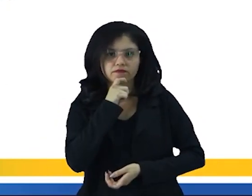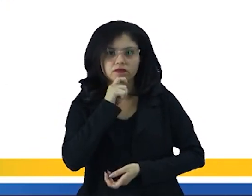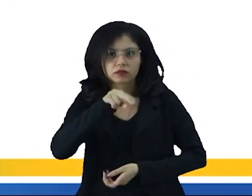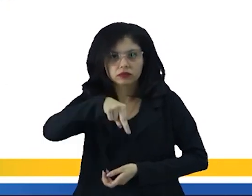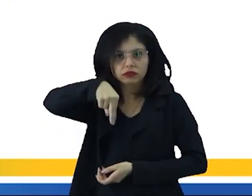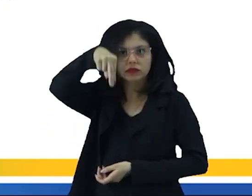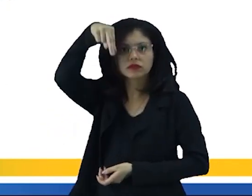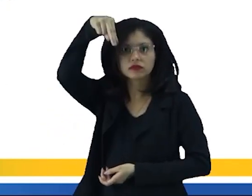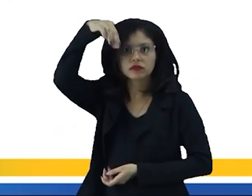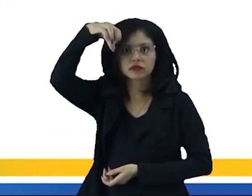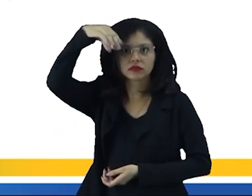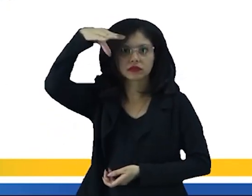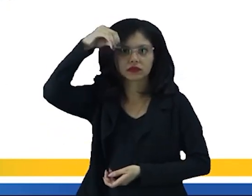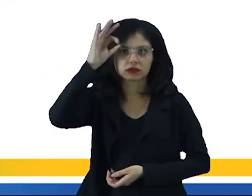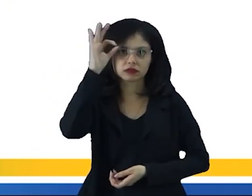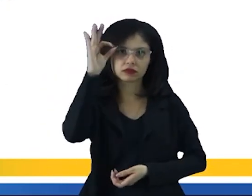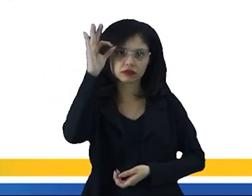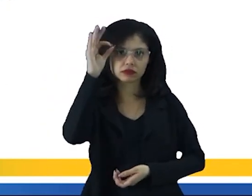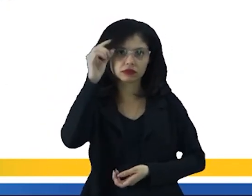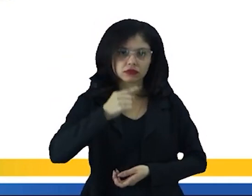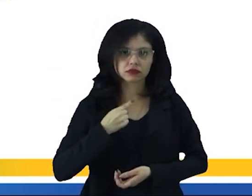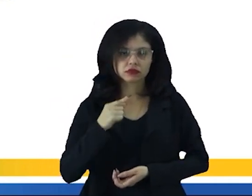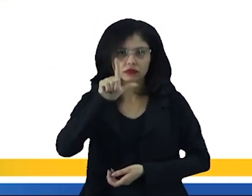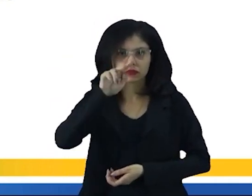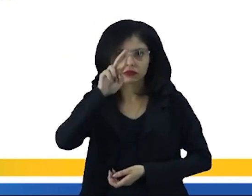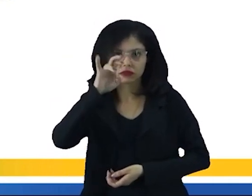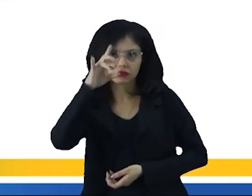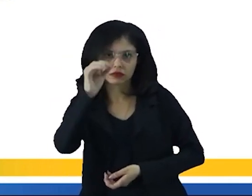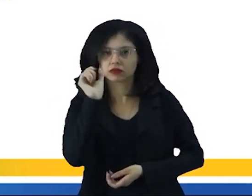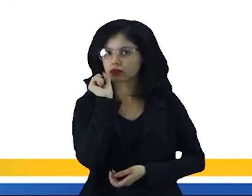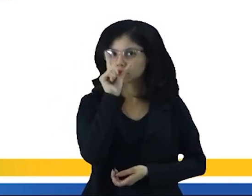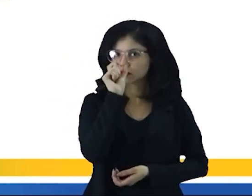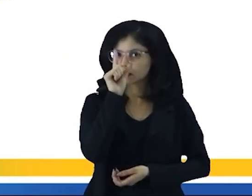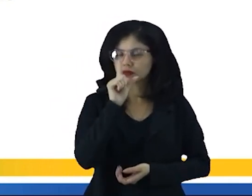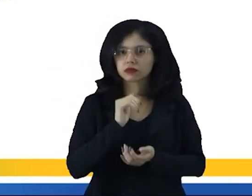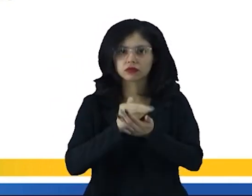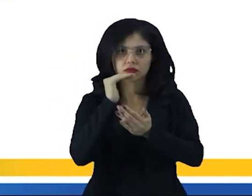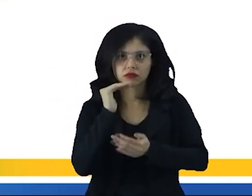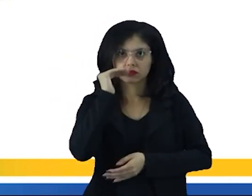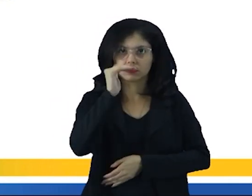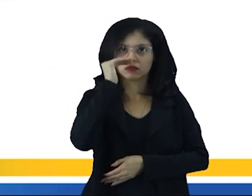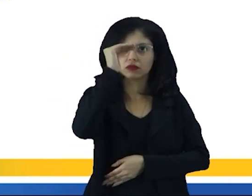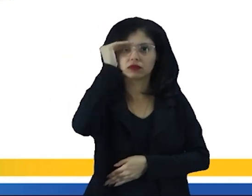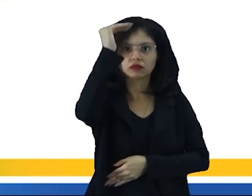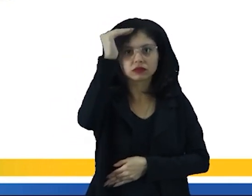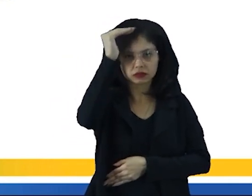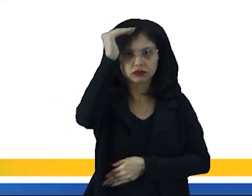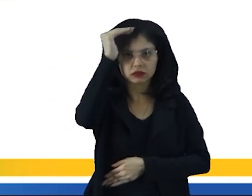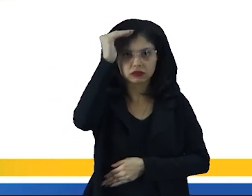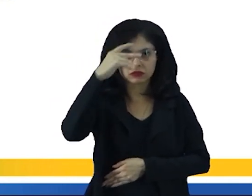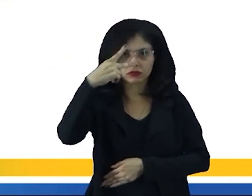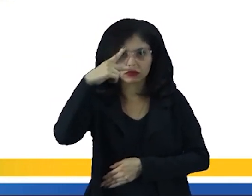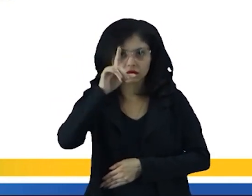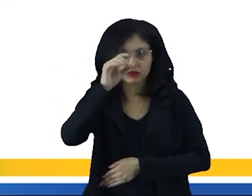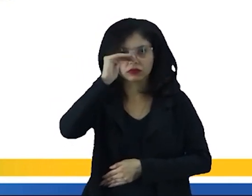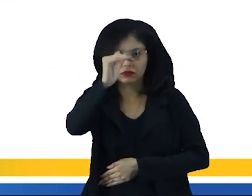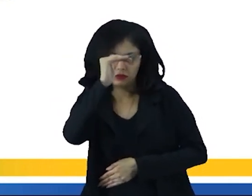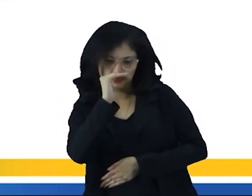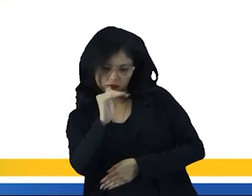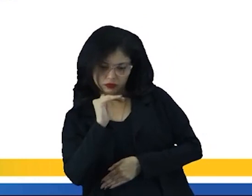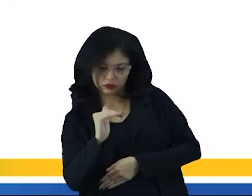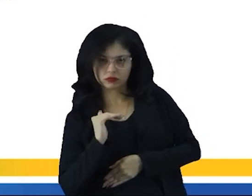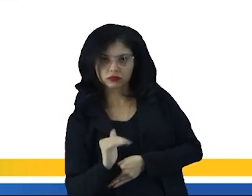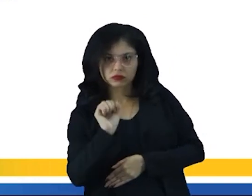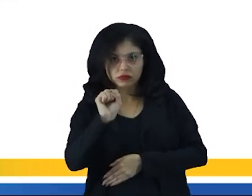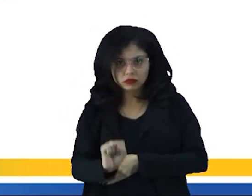de 90 graus de latitude de azul. Lá na parte sul você tem a zona polar antártica. Então